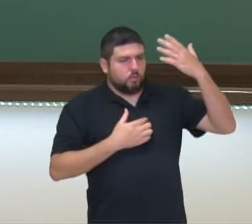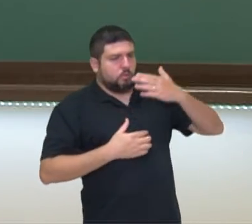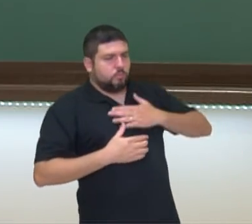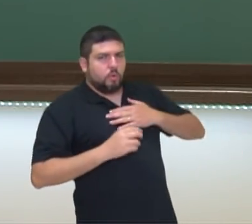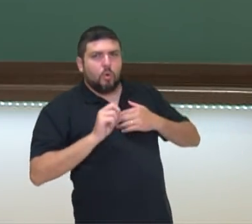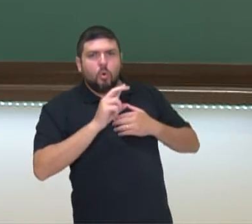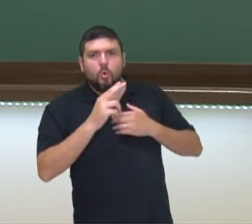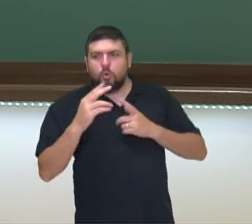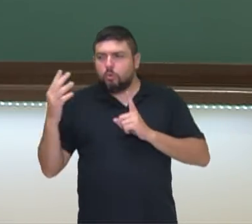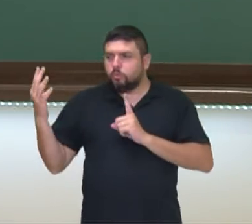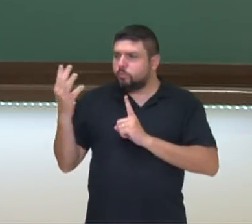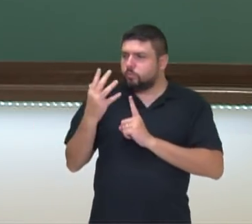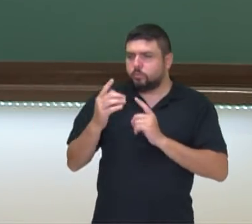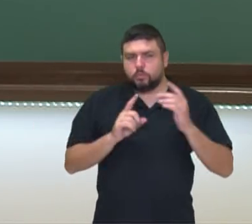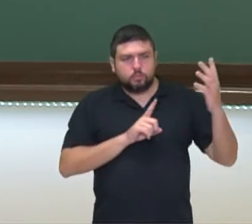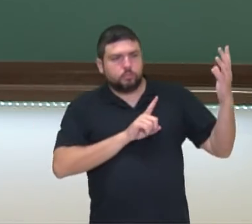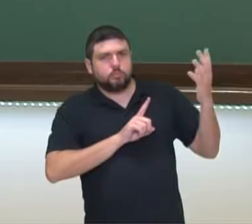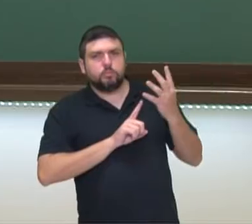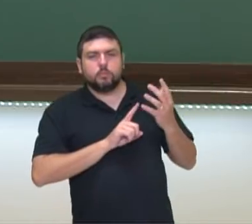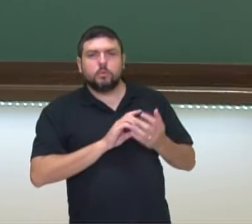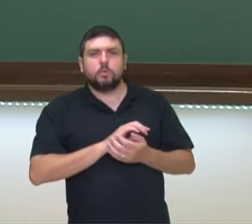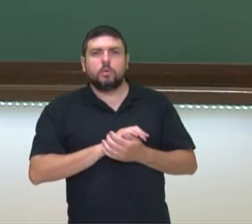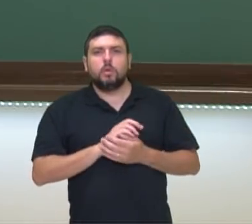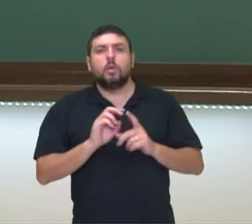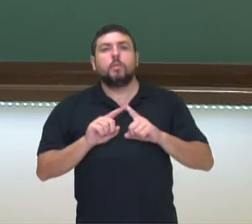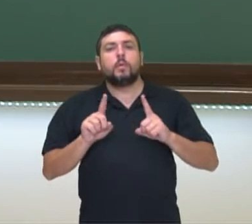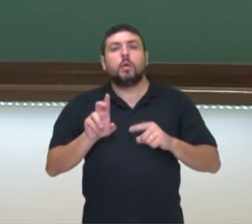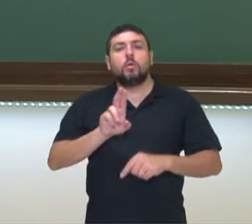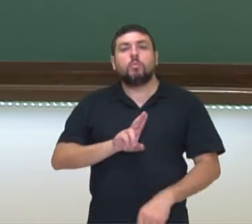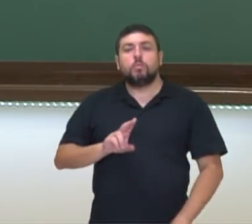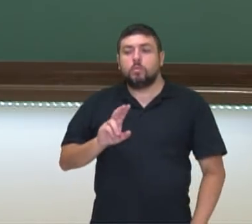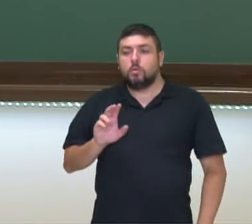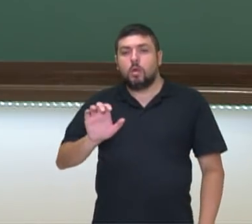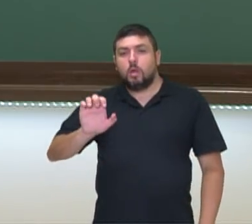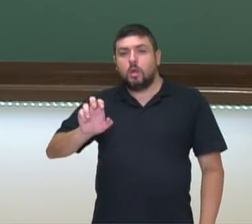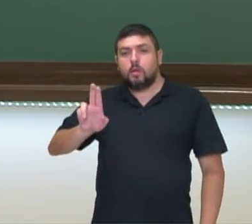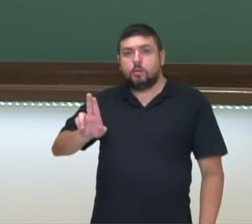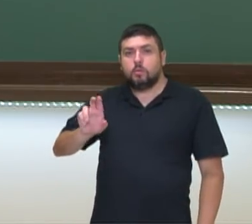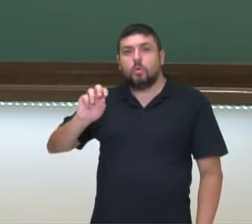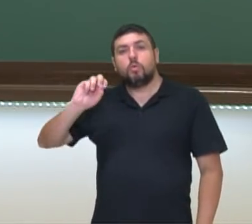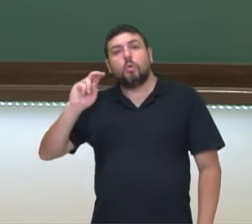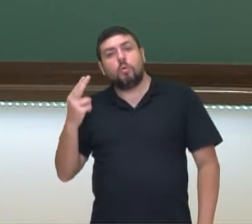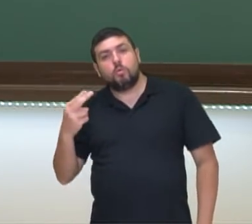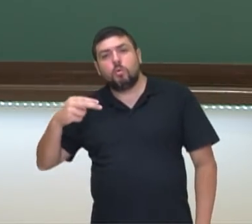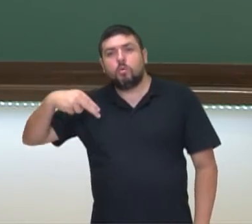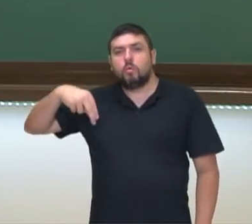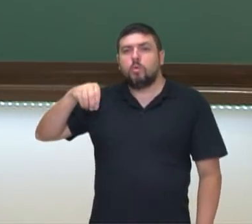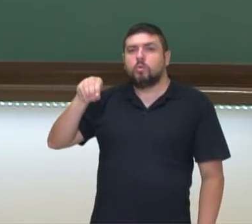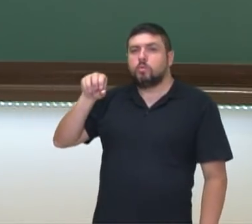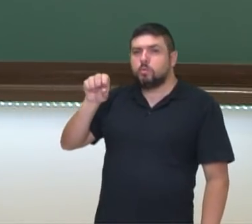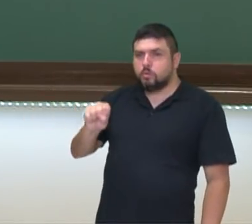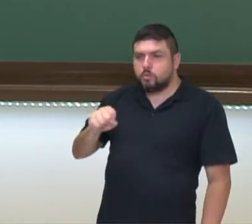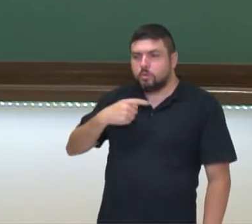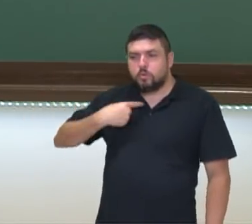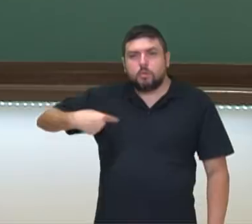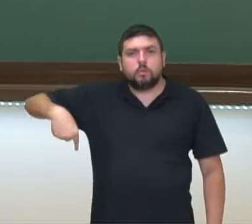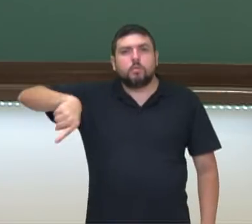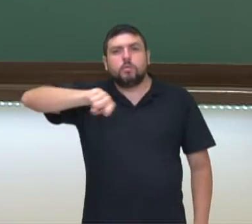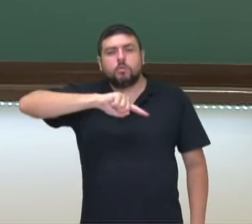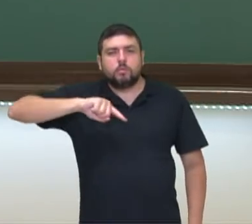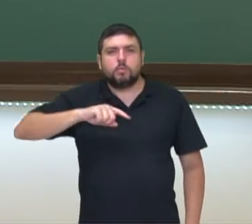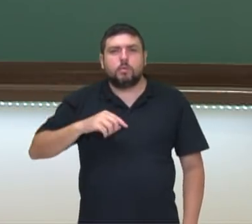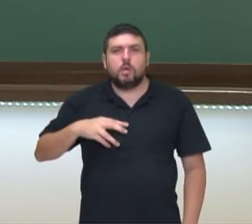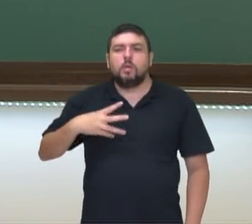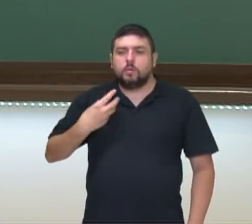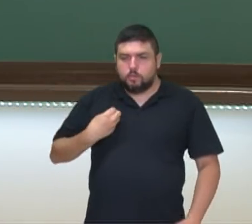volta, mas ele utiliza sempre o eu ou o nós para se pronunciar. Ele está dentro dos acontecimentos, está